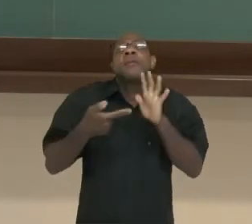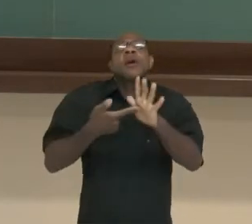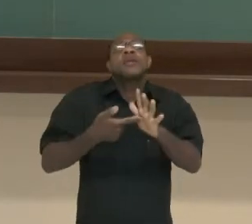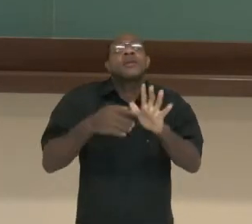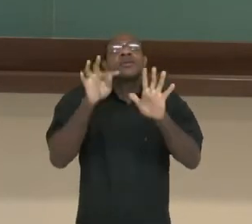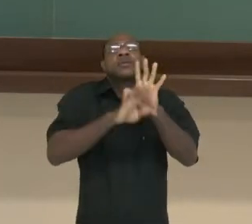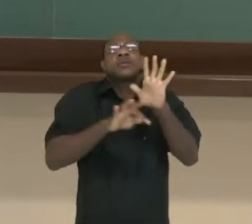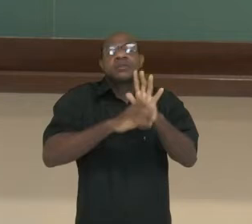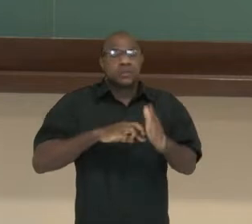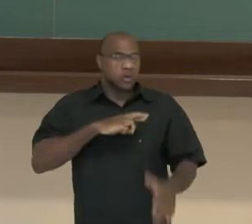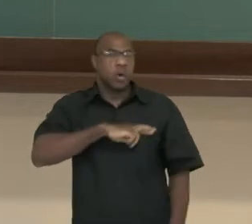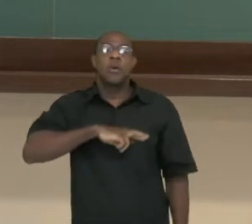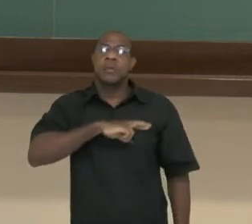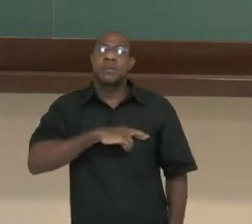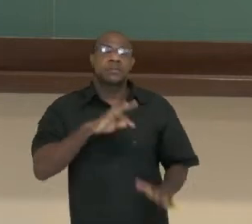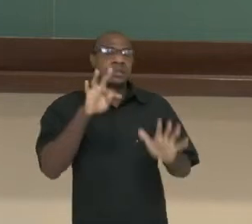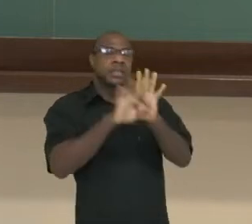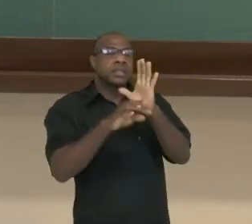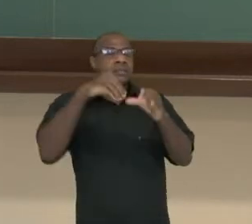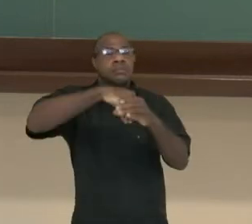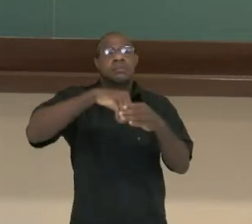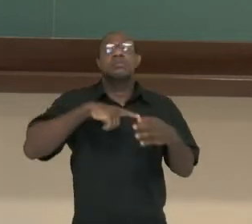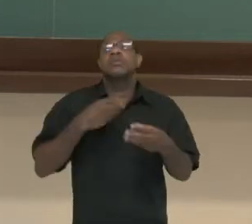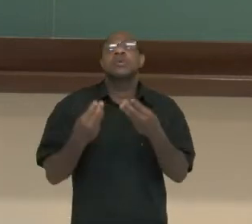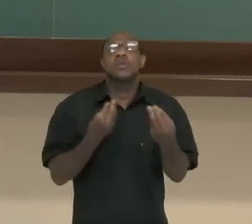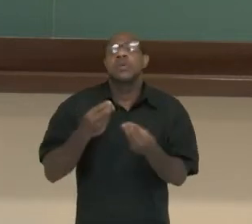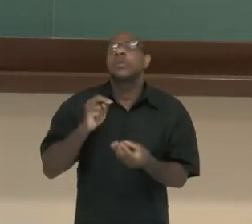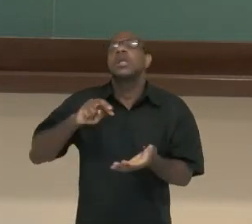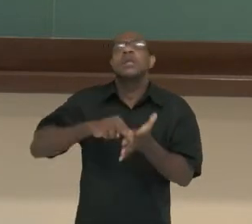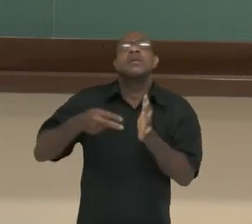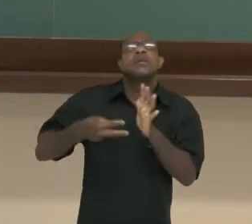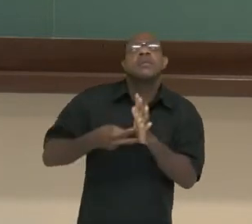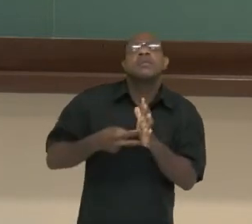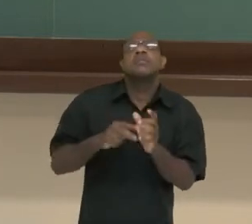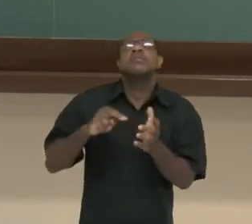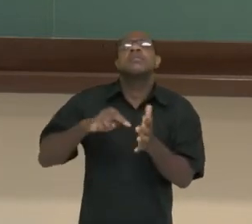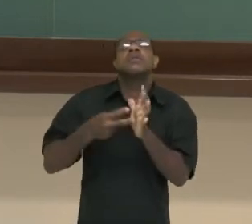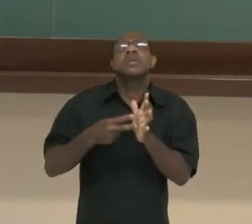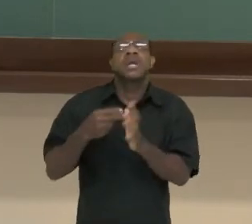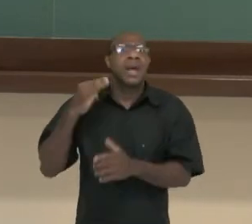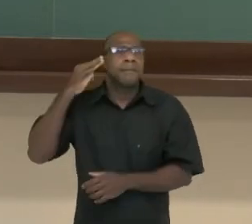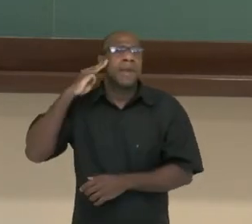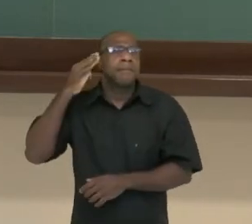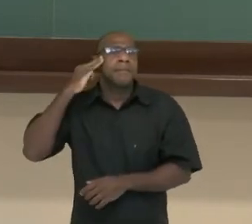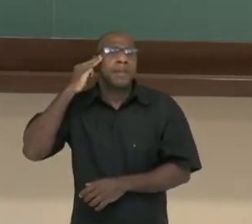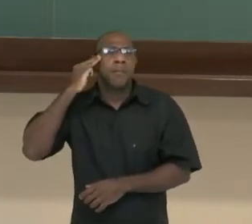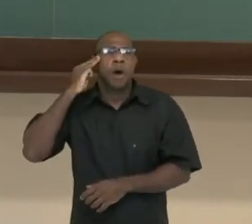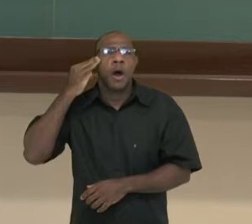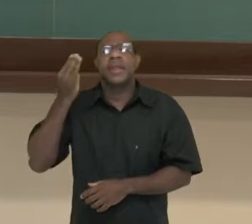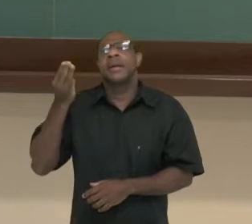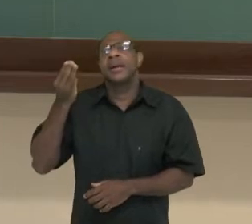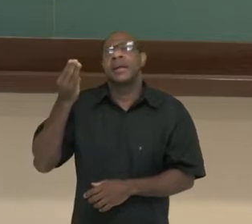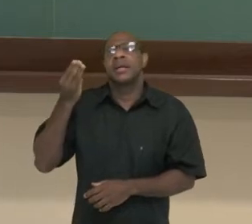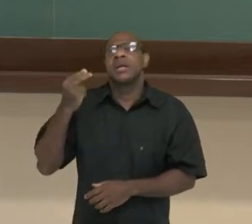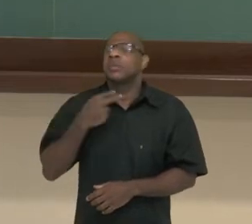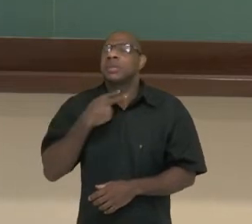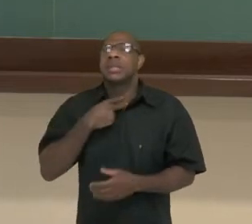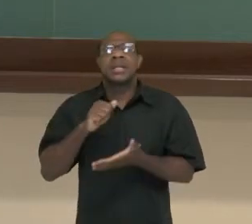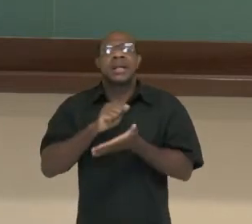para o romance por esse trecho? O que significa dizer que a memória não pode ser